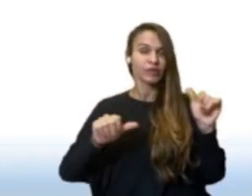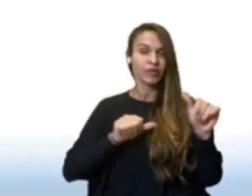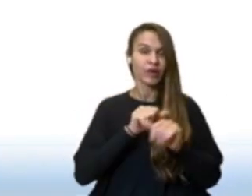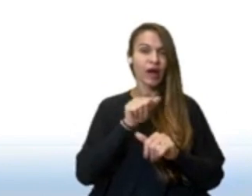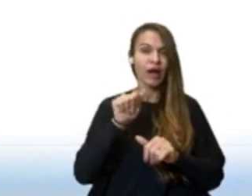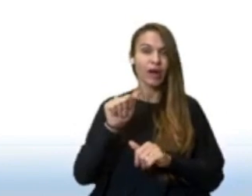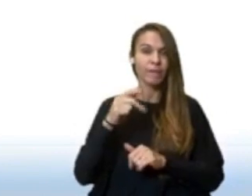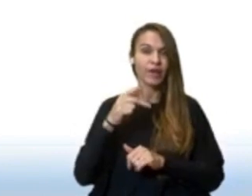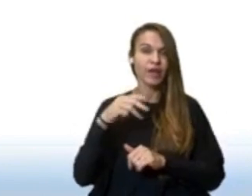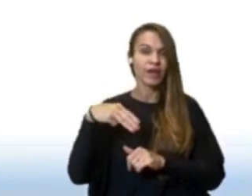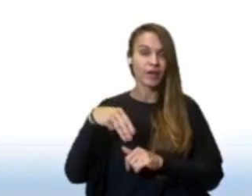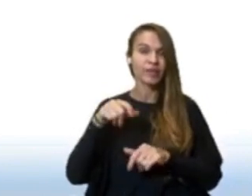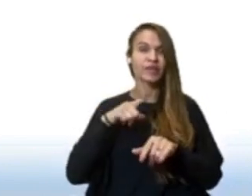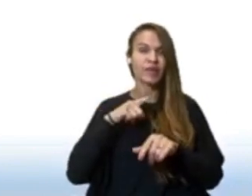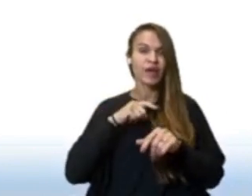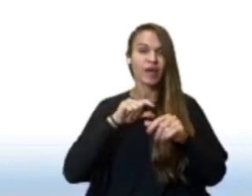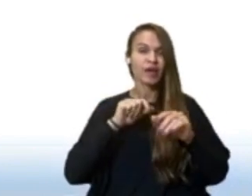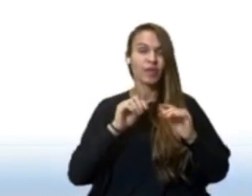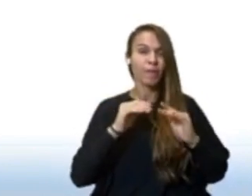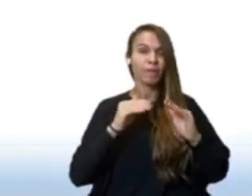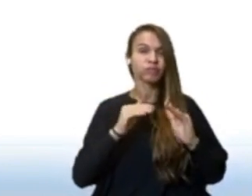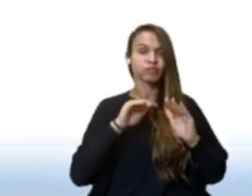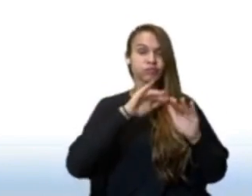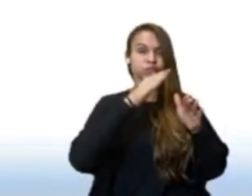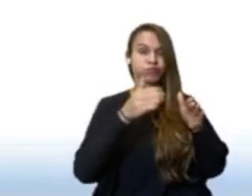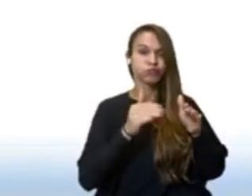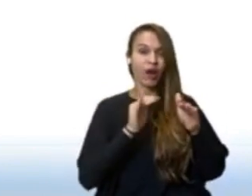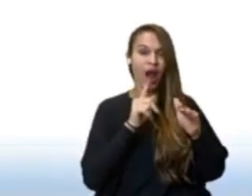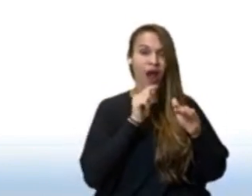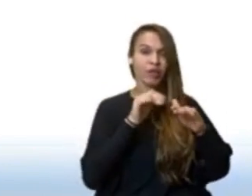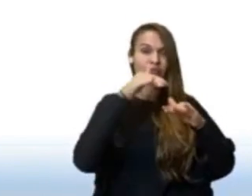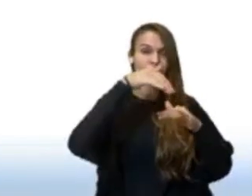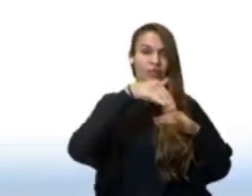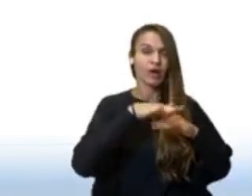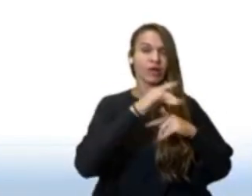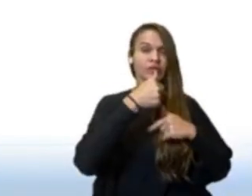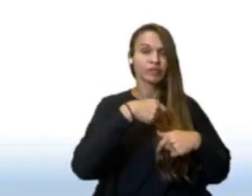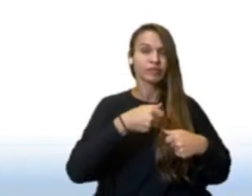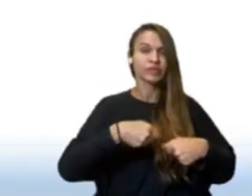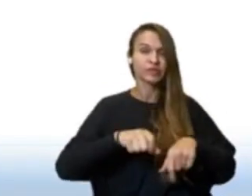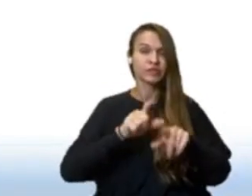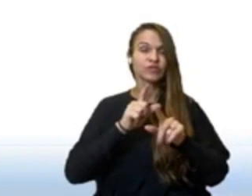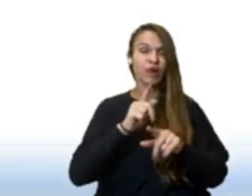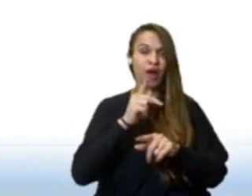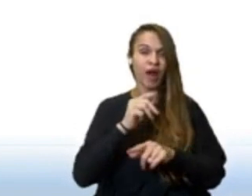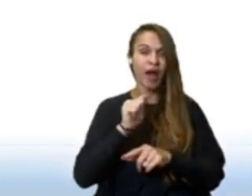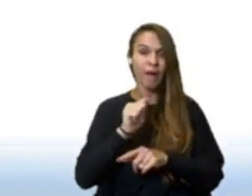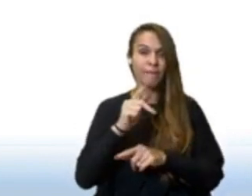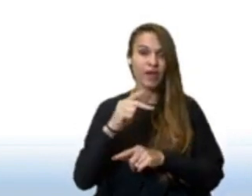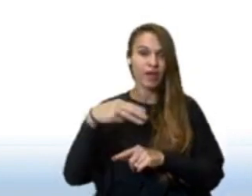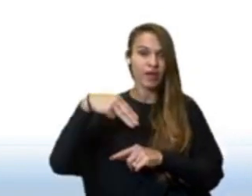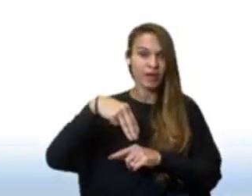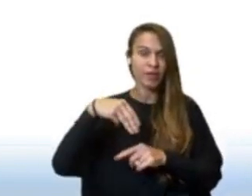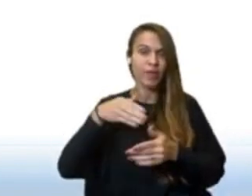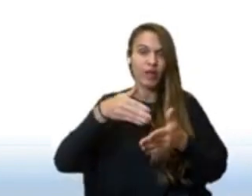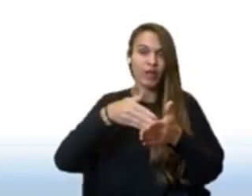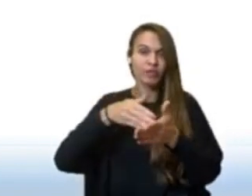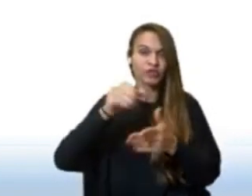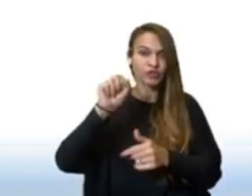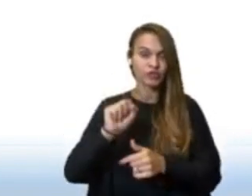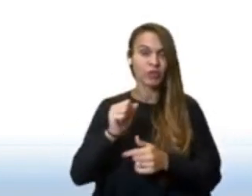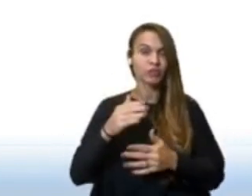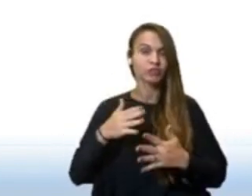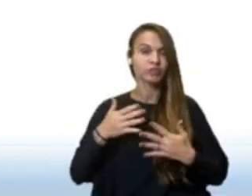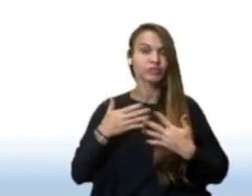lá na barragem outro ponto que a CAESB vai captar, que também precisa de uma APM. Ali no limite sul, aliás, eu fiquei surpresa com um